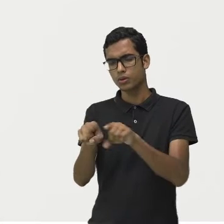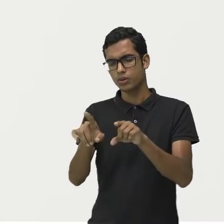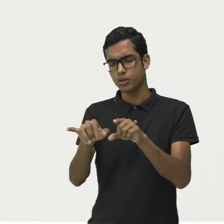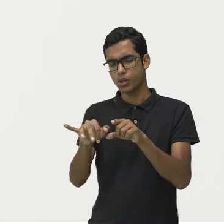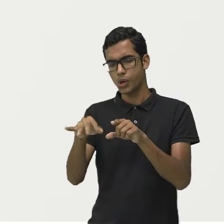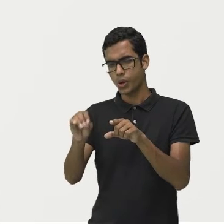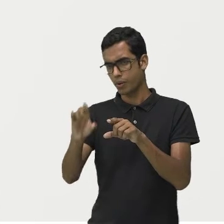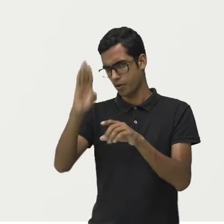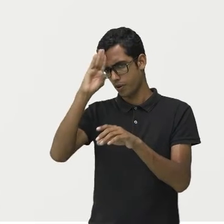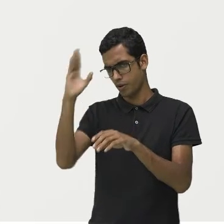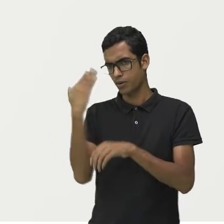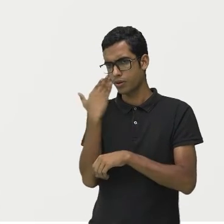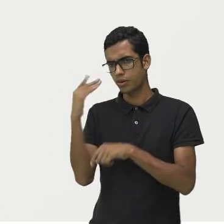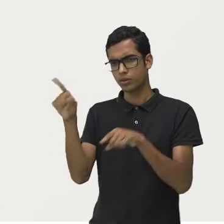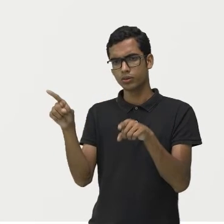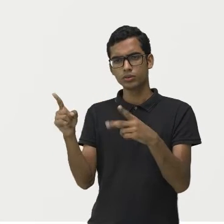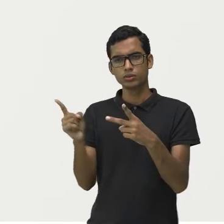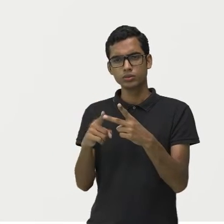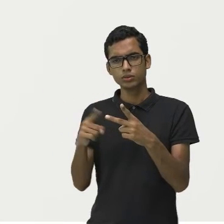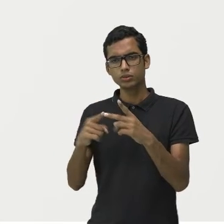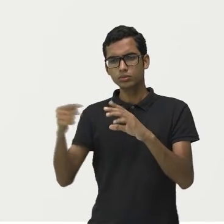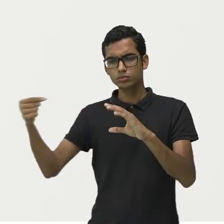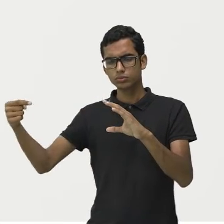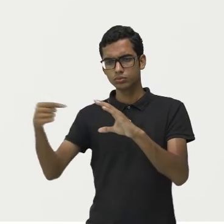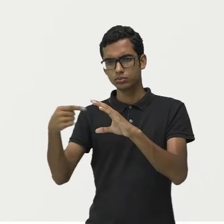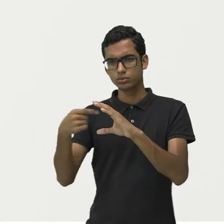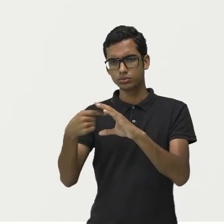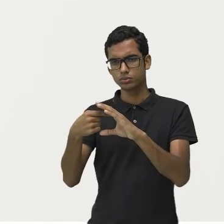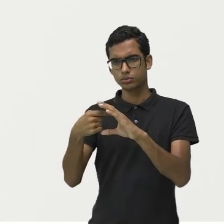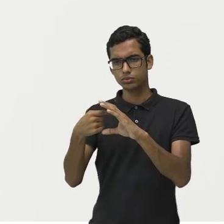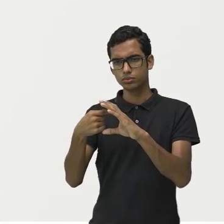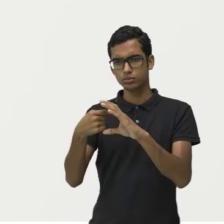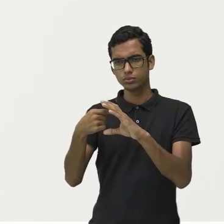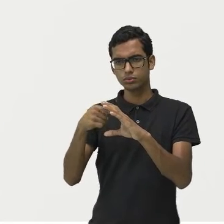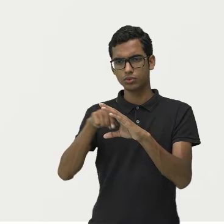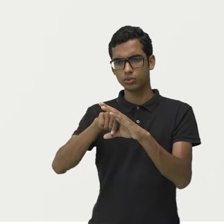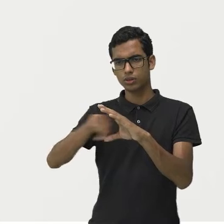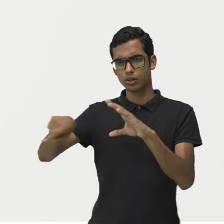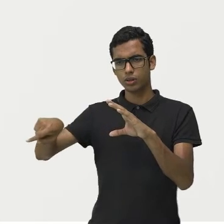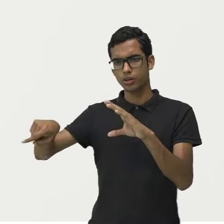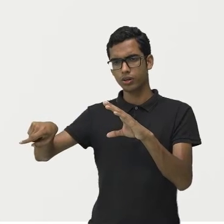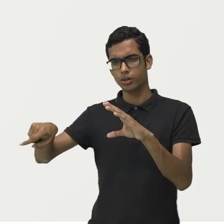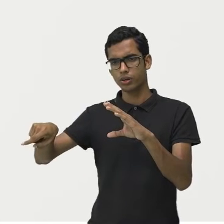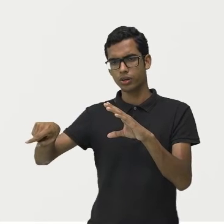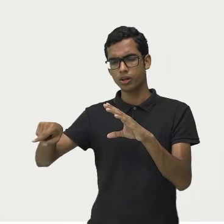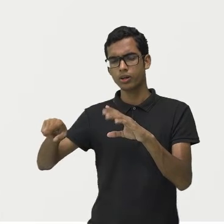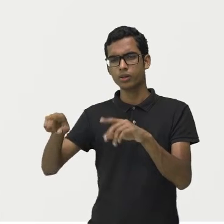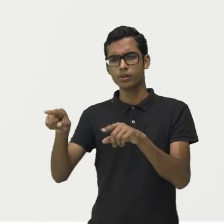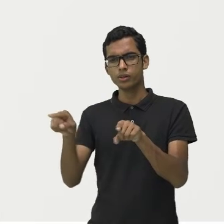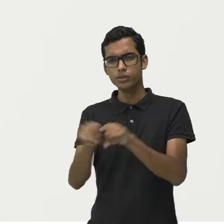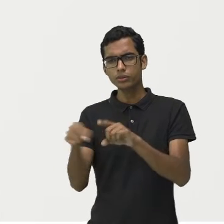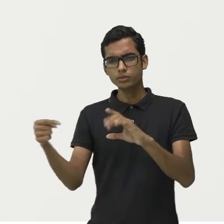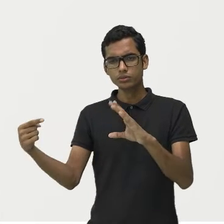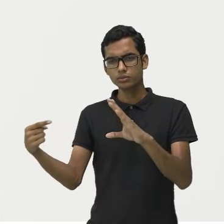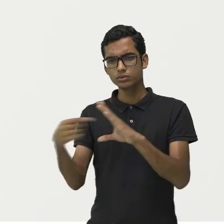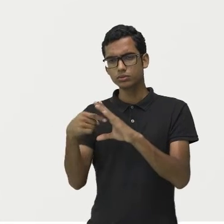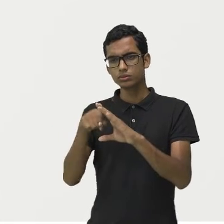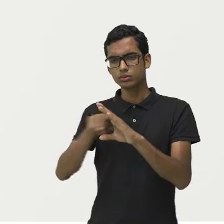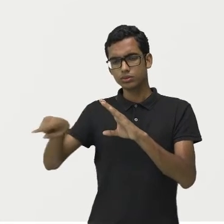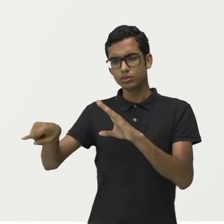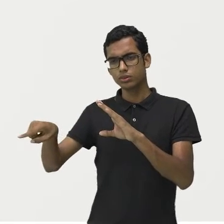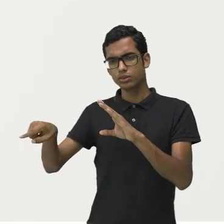principal. Esse outro segundo raio também paralelo ao eixo principal. Ele chega no espelho